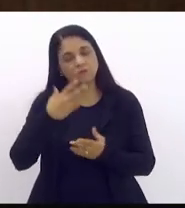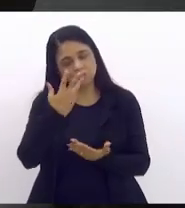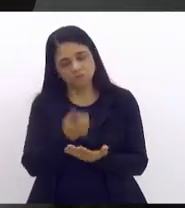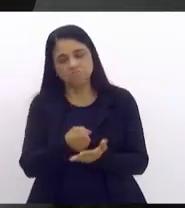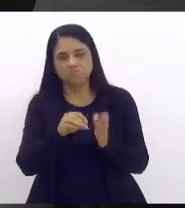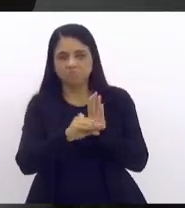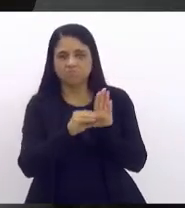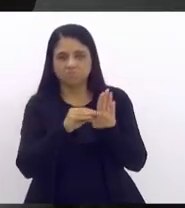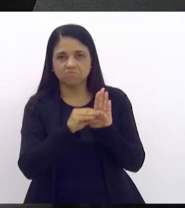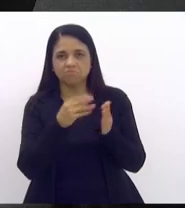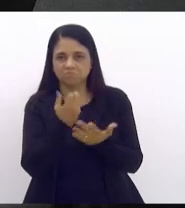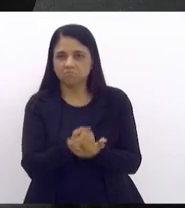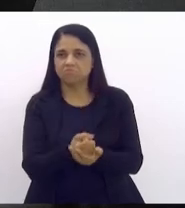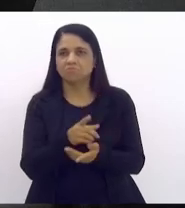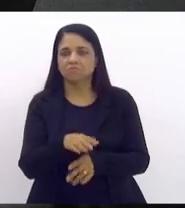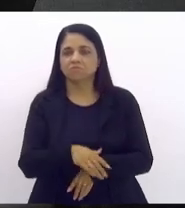favorável.